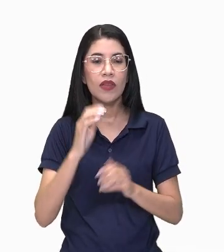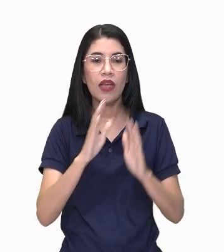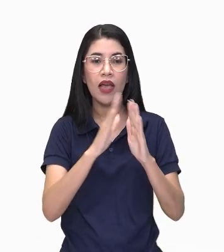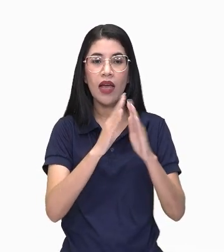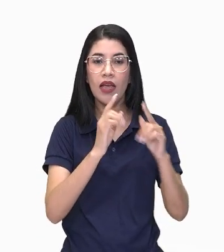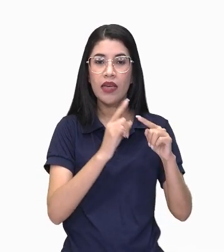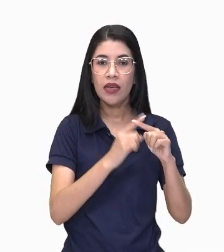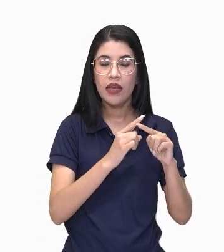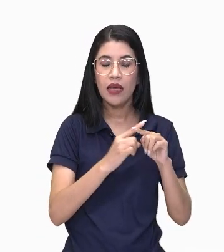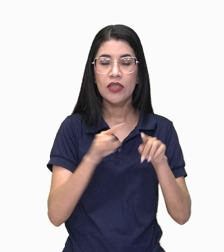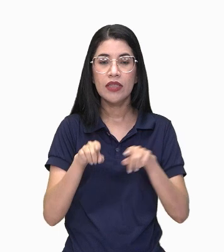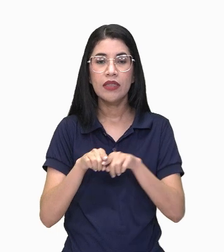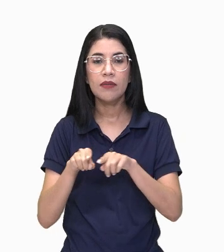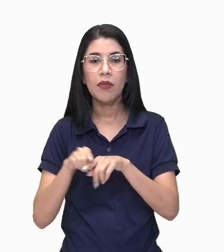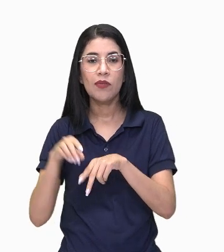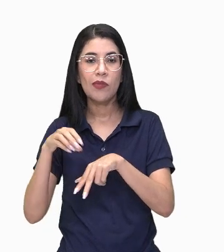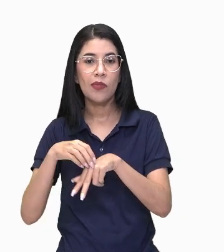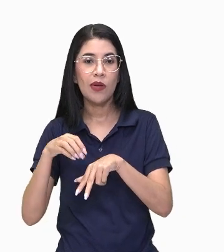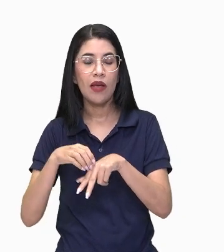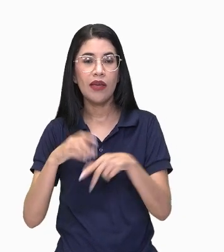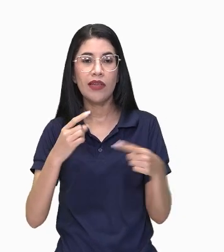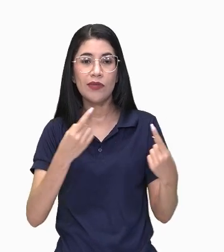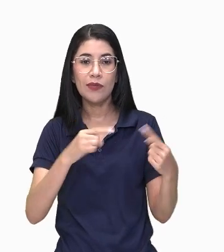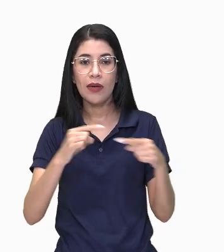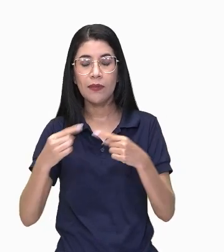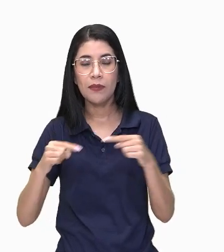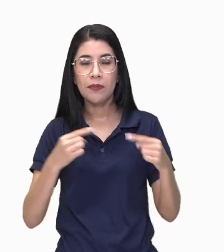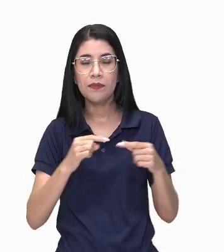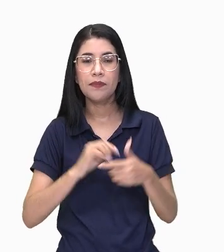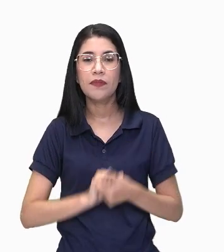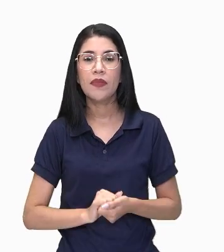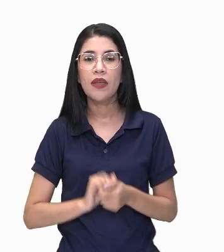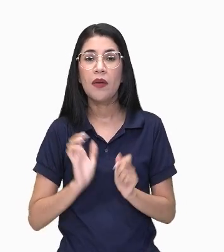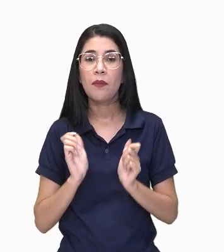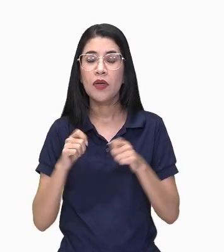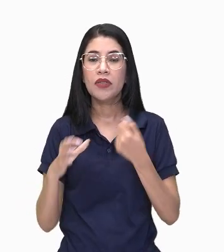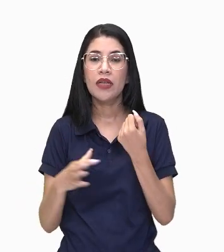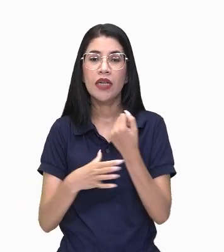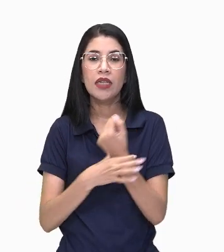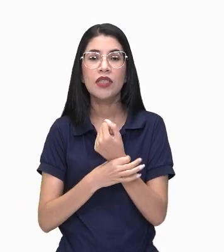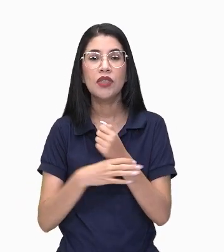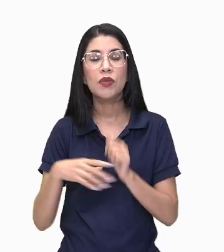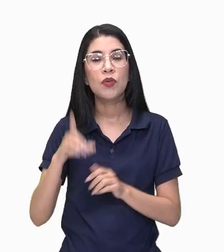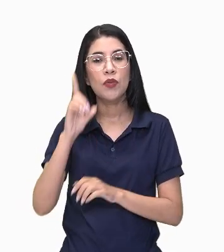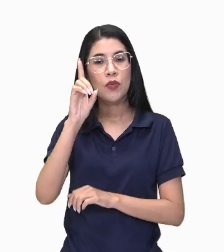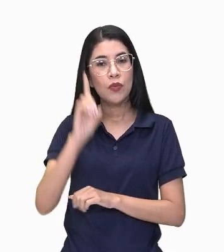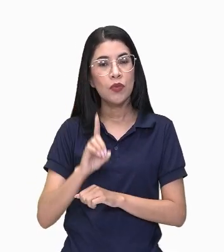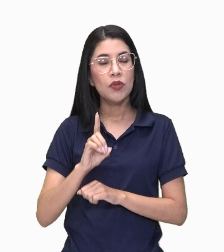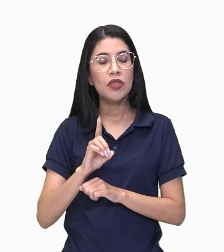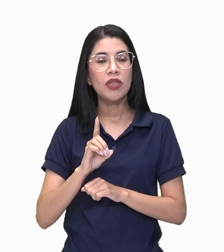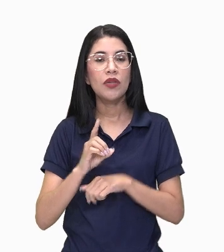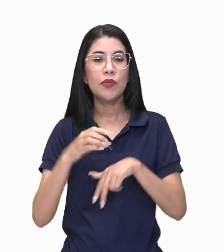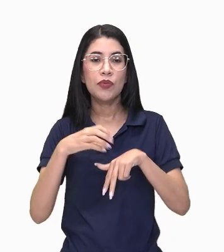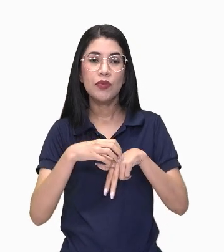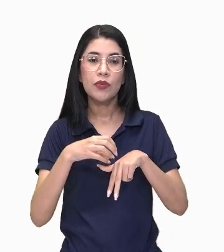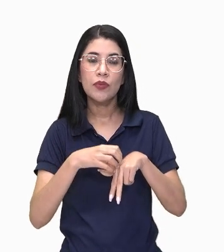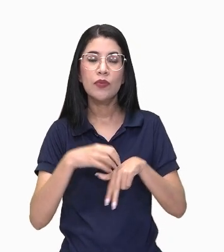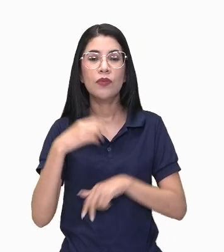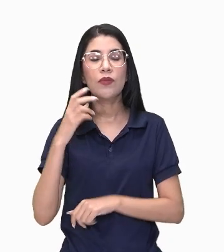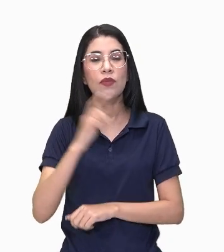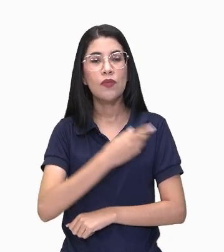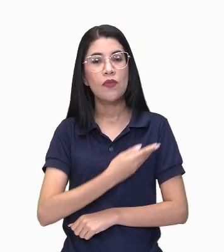Estado monárquico. Como forma de garantir o direito divino dos reis, os governantes cobiçavam o